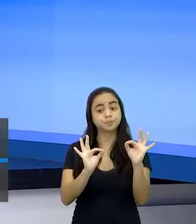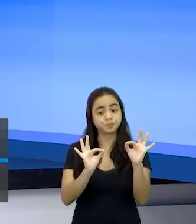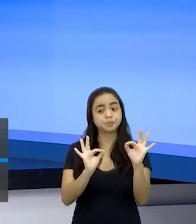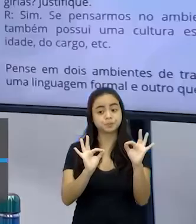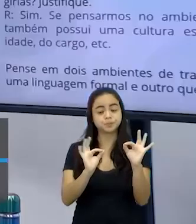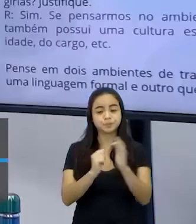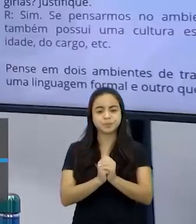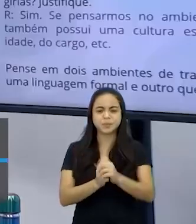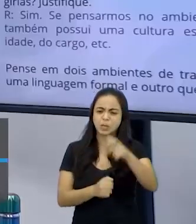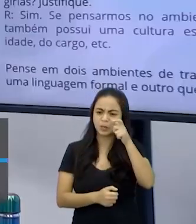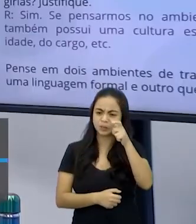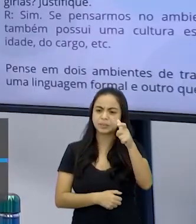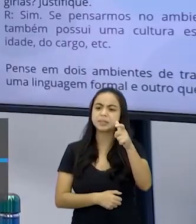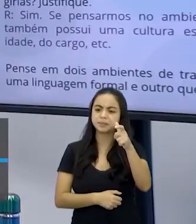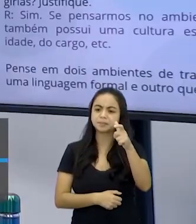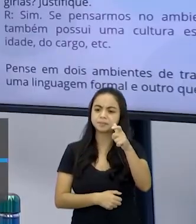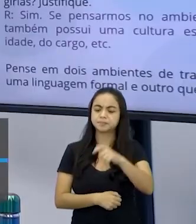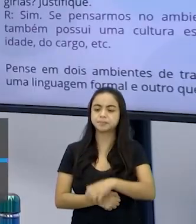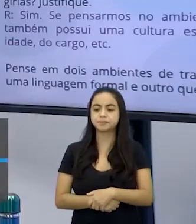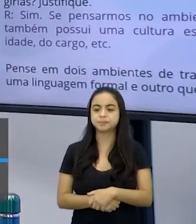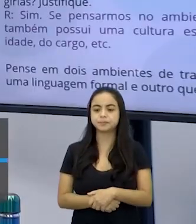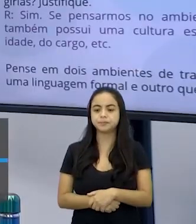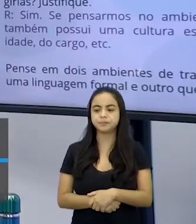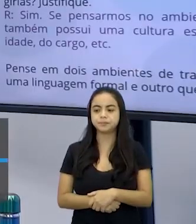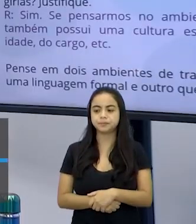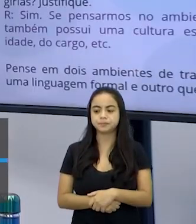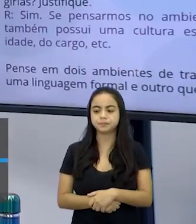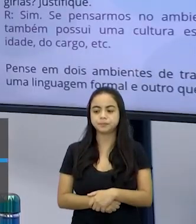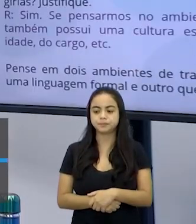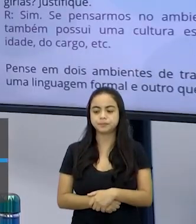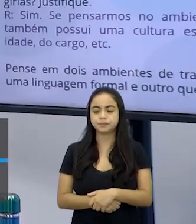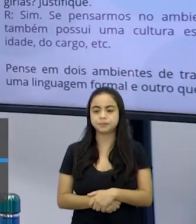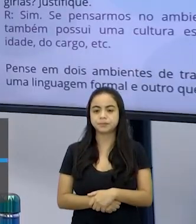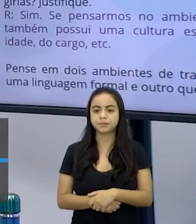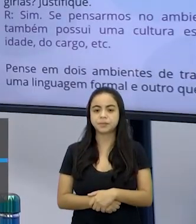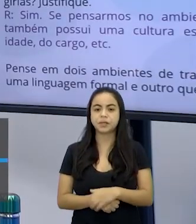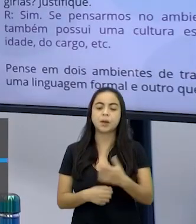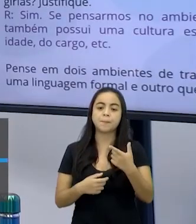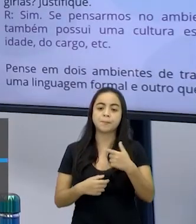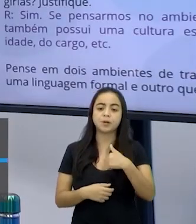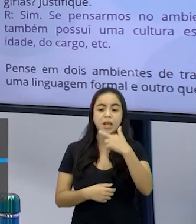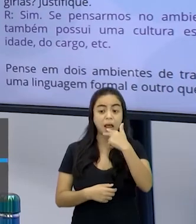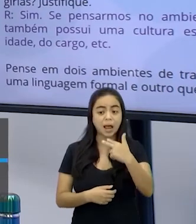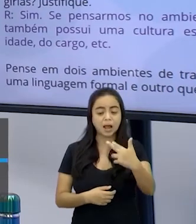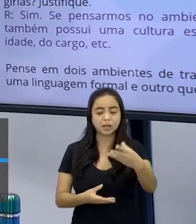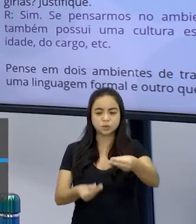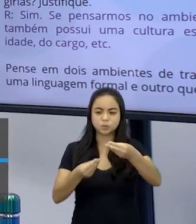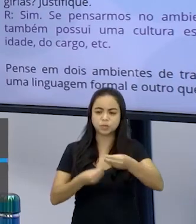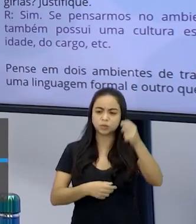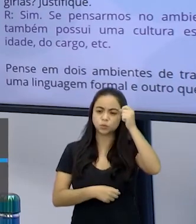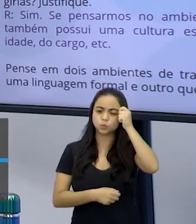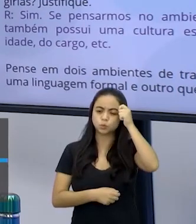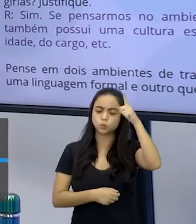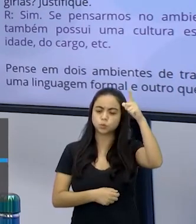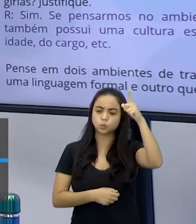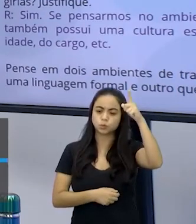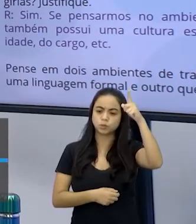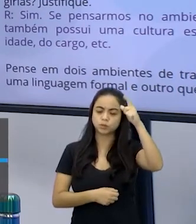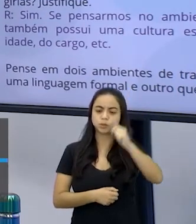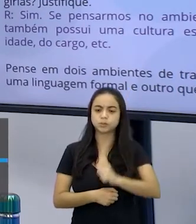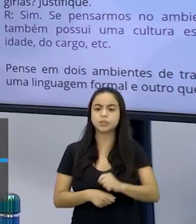legal. parte aí é bem interessante, tá? Do tanto que a língua nos traz, né? Cultural,